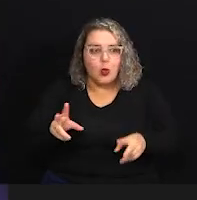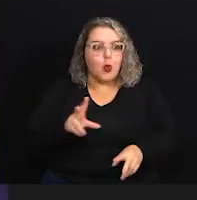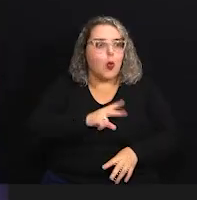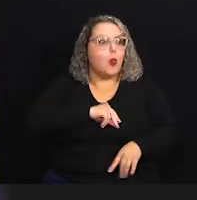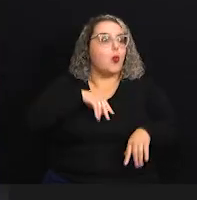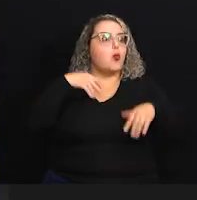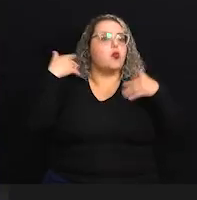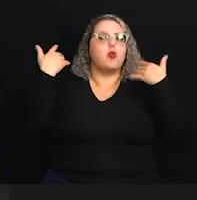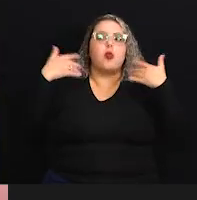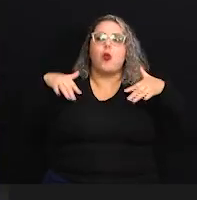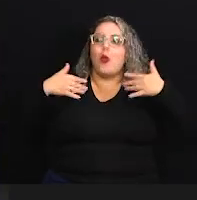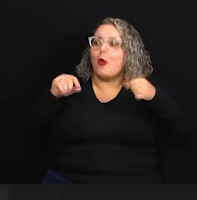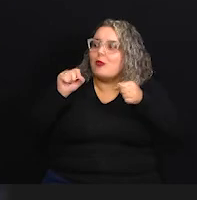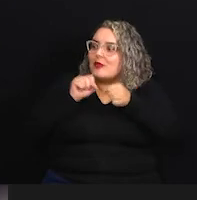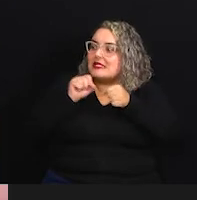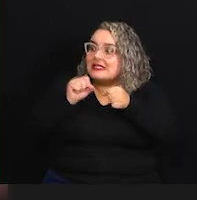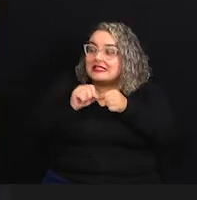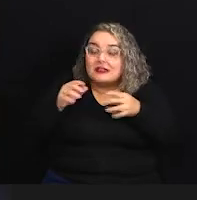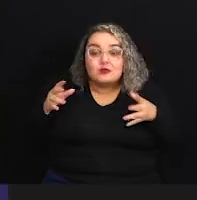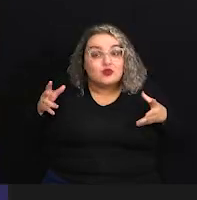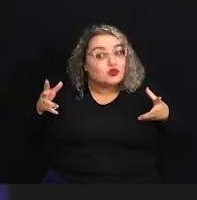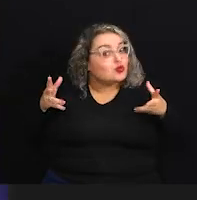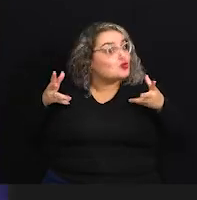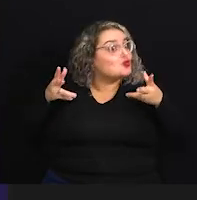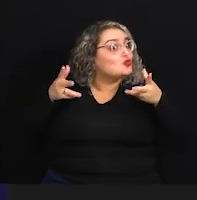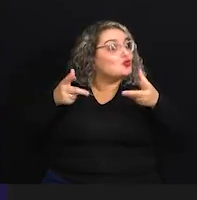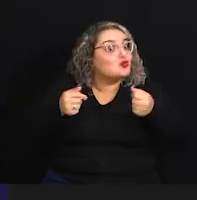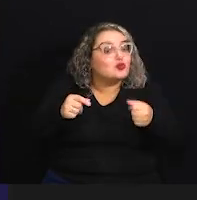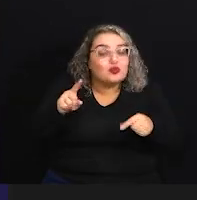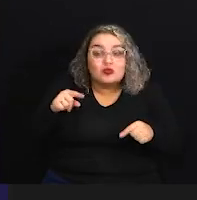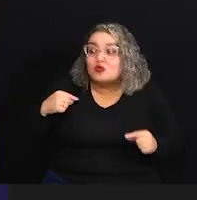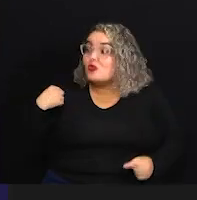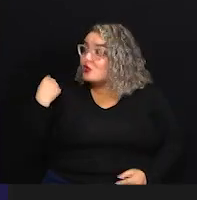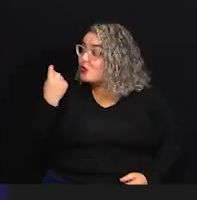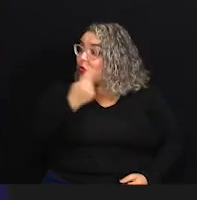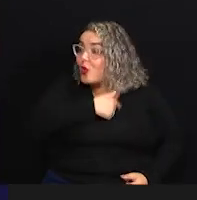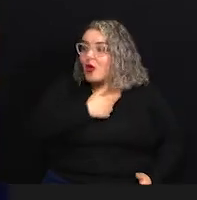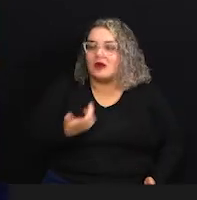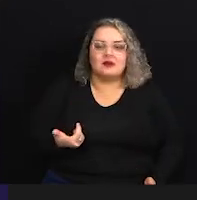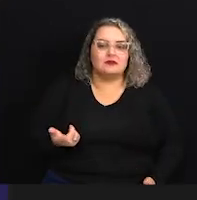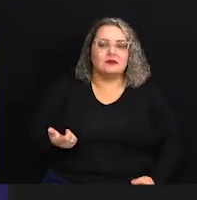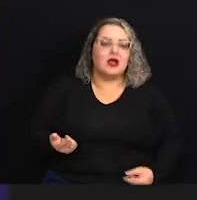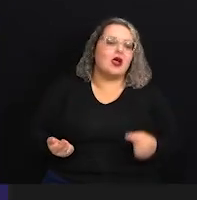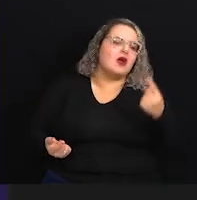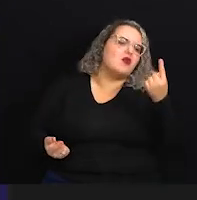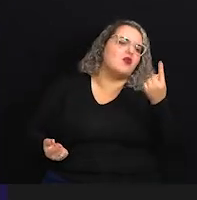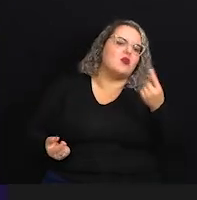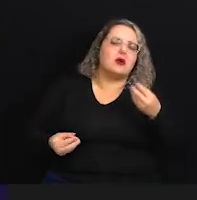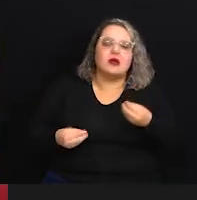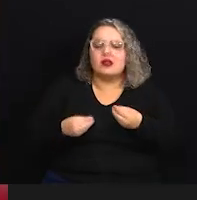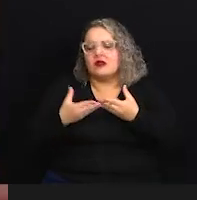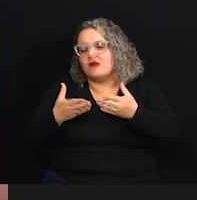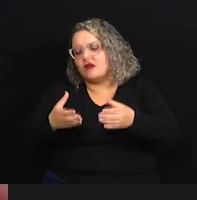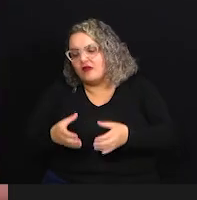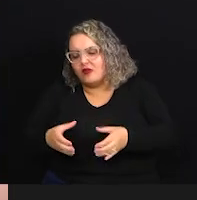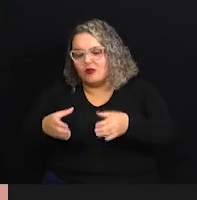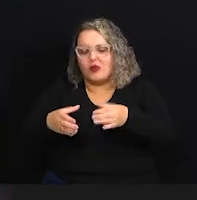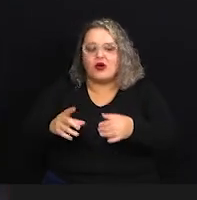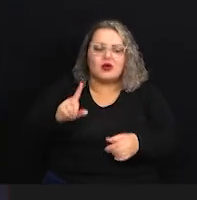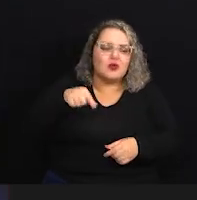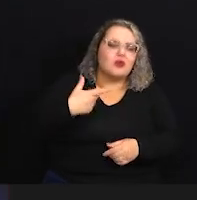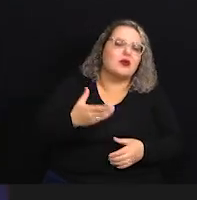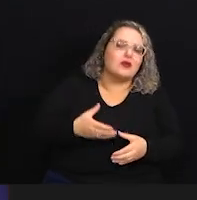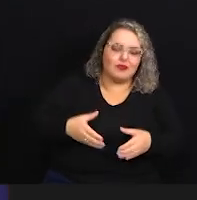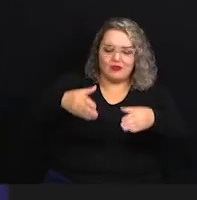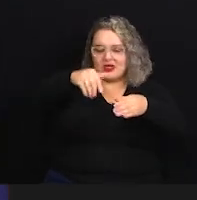não acredito que essa junção, né, essa coisa de falar, antigamente uma levava um pote, a